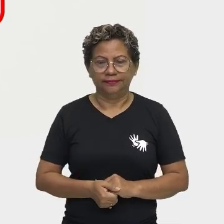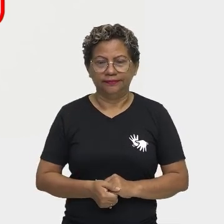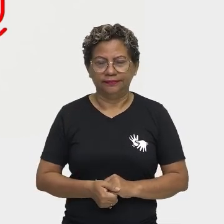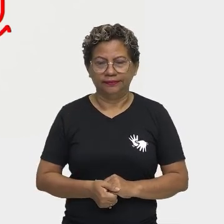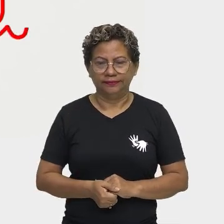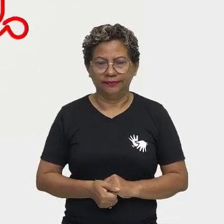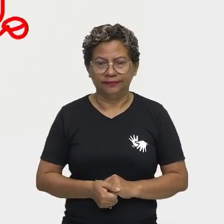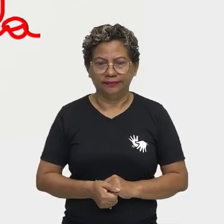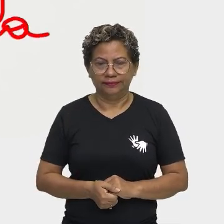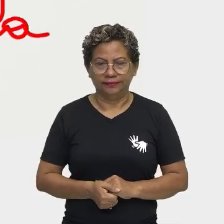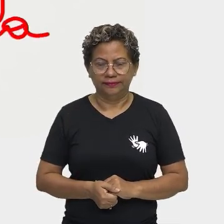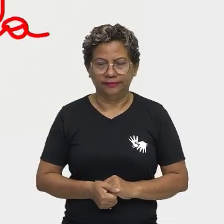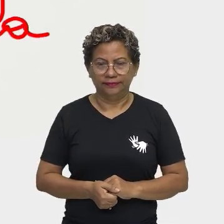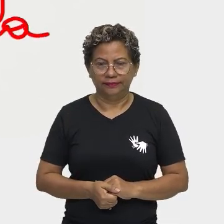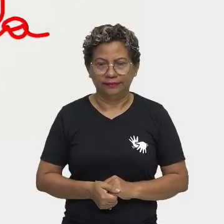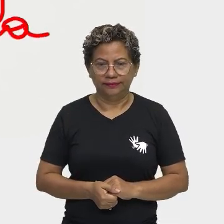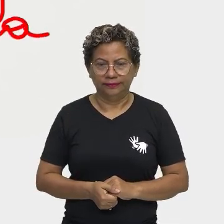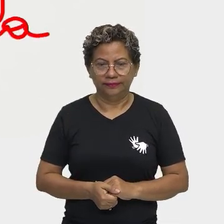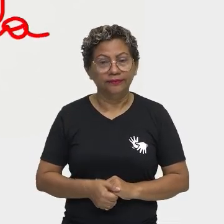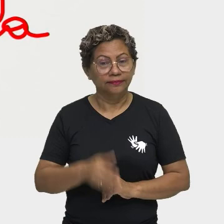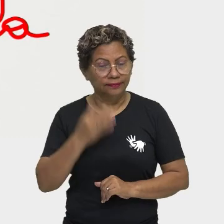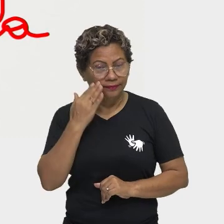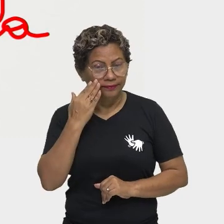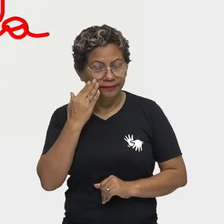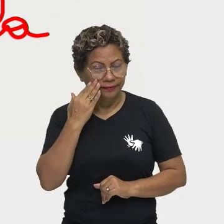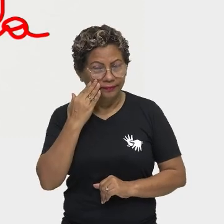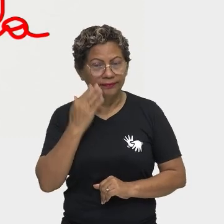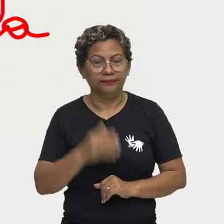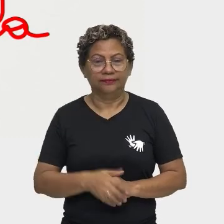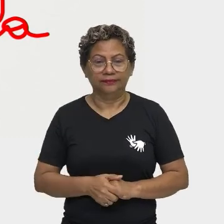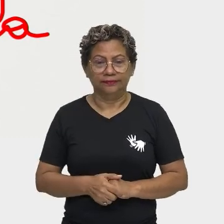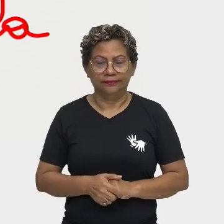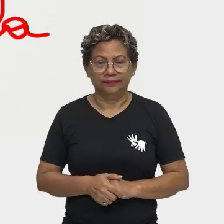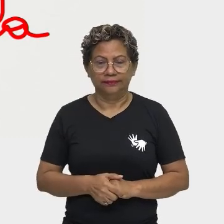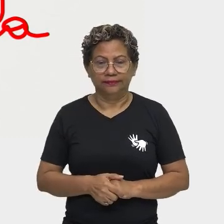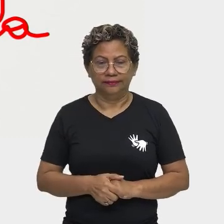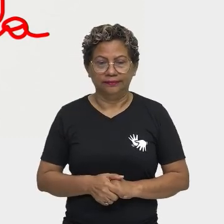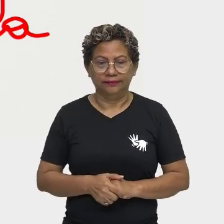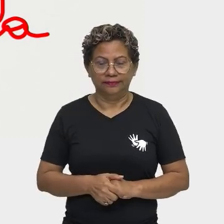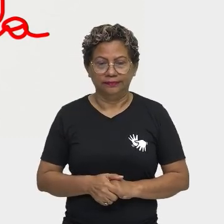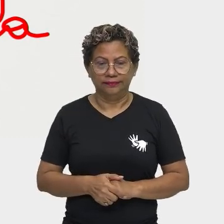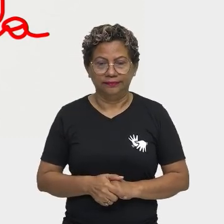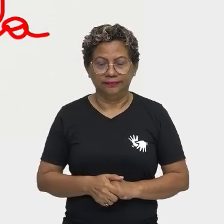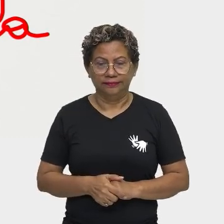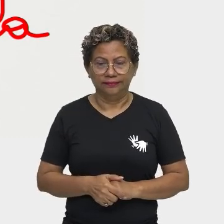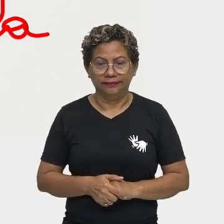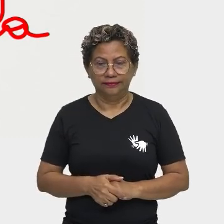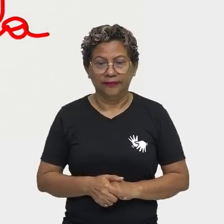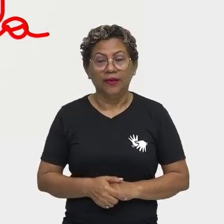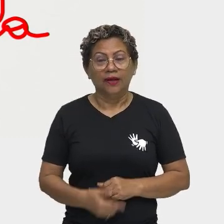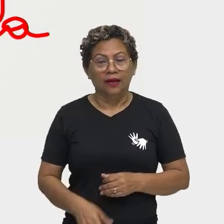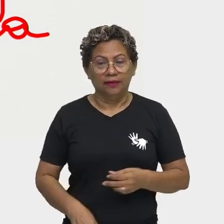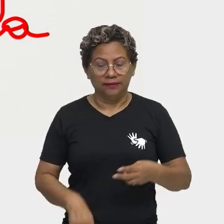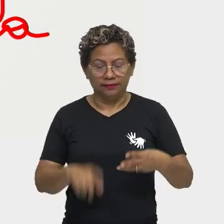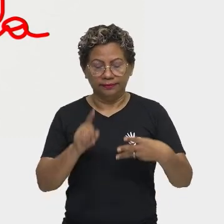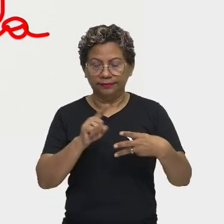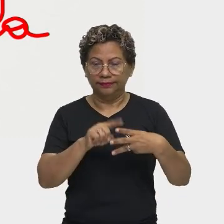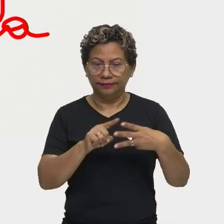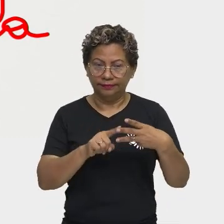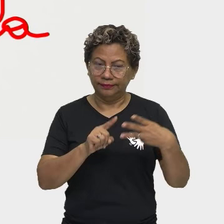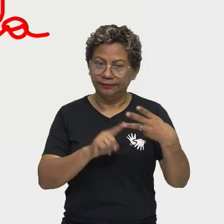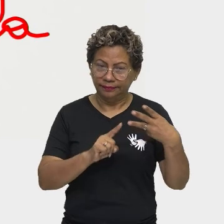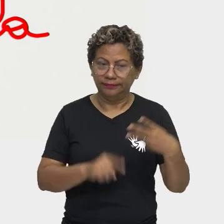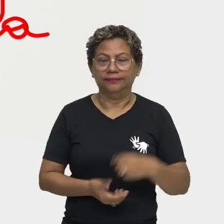Energia cinética. Então, aqui na nossa segunda afirmação, a modalidade é a cinética. Uma mola esticada ou